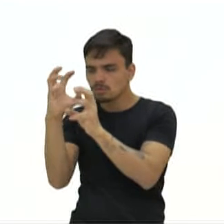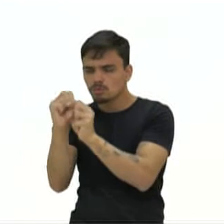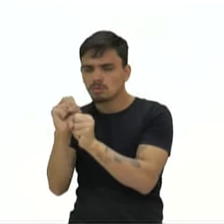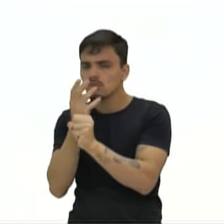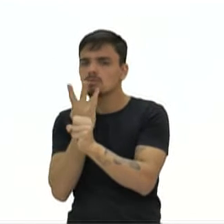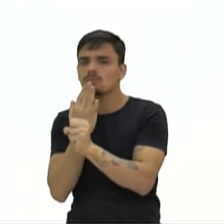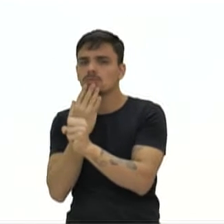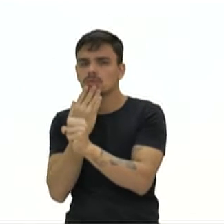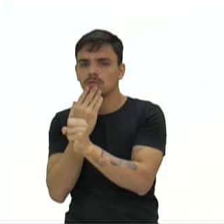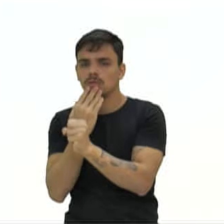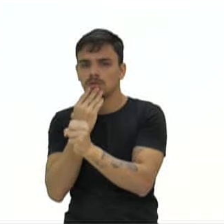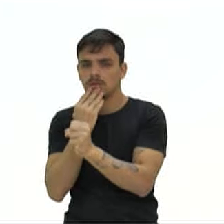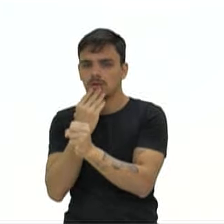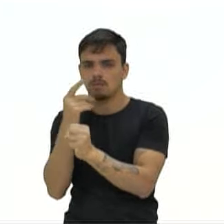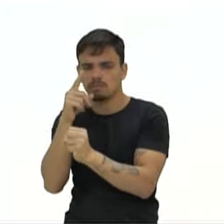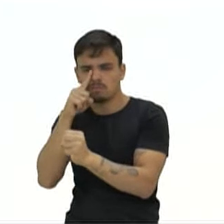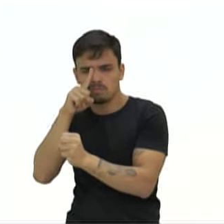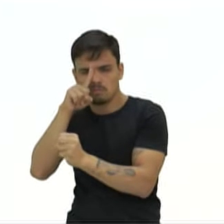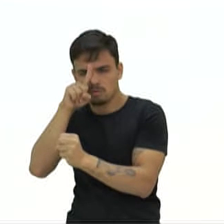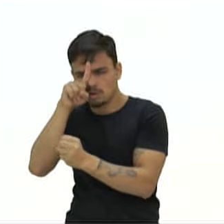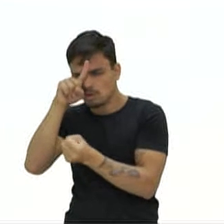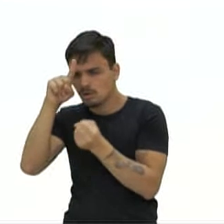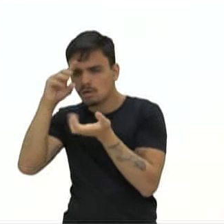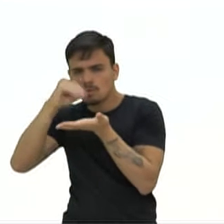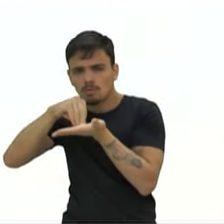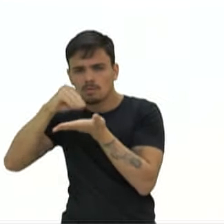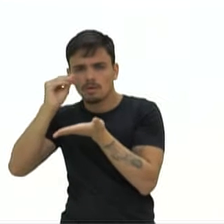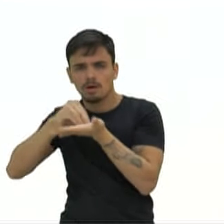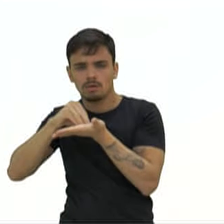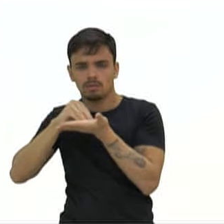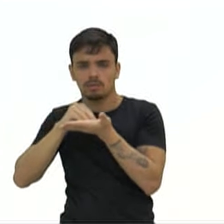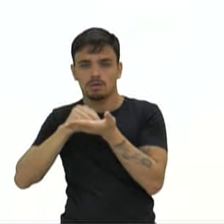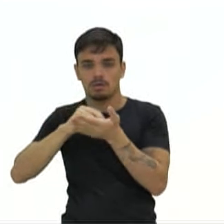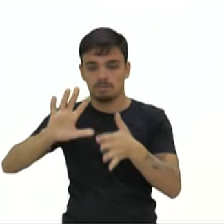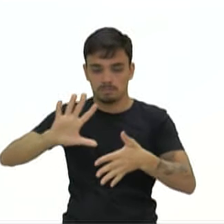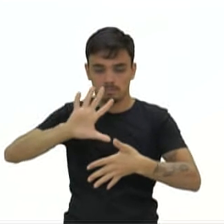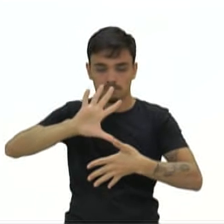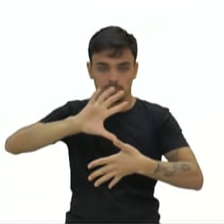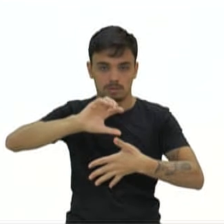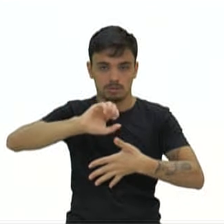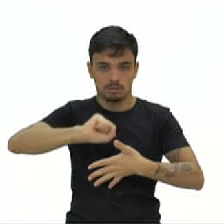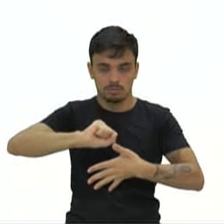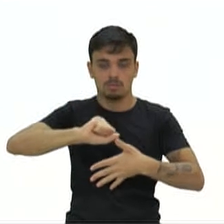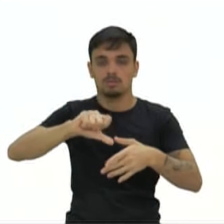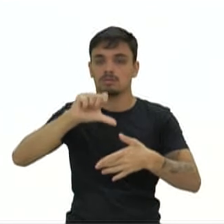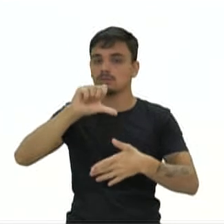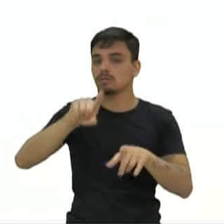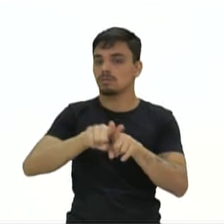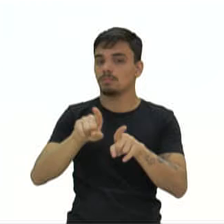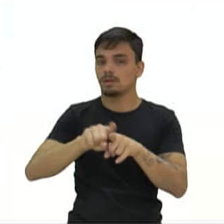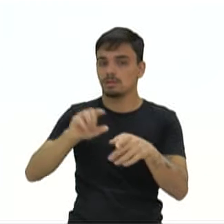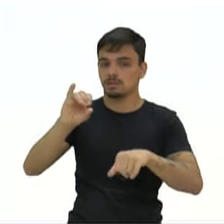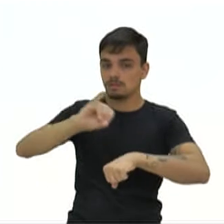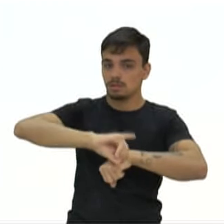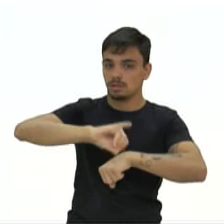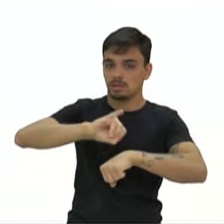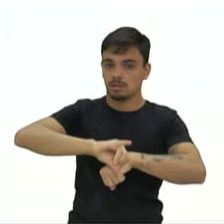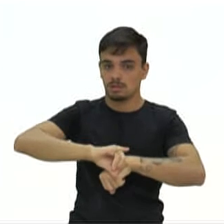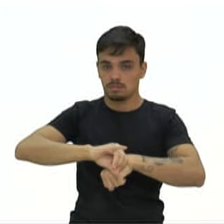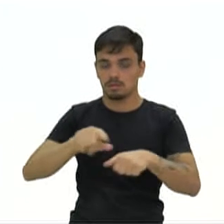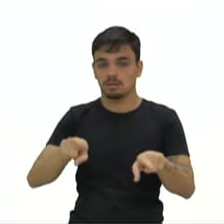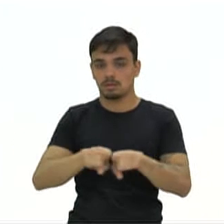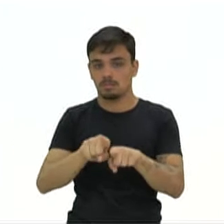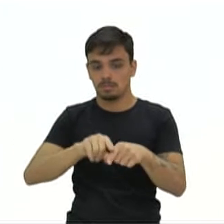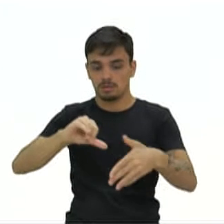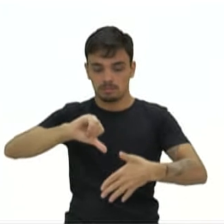escassez. Você percebe que a América do Sul, América Central e parte da